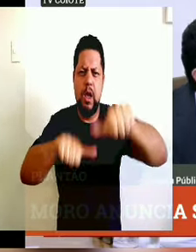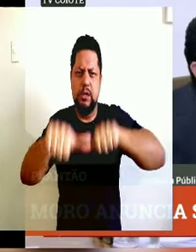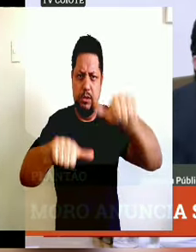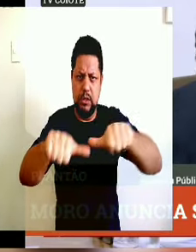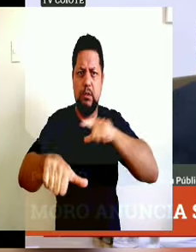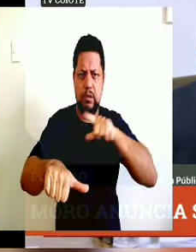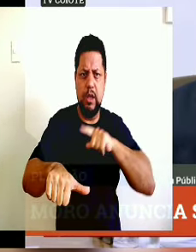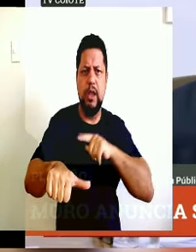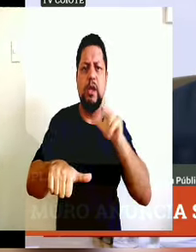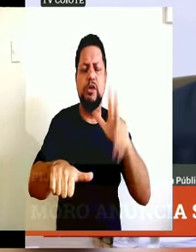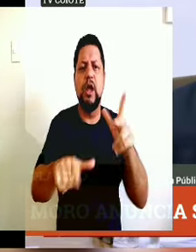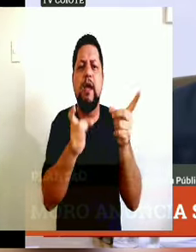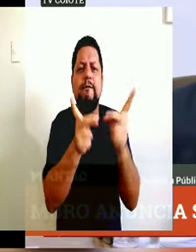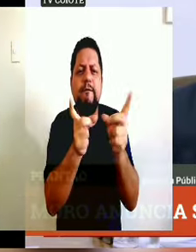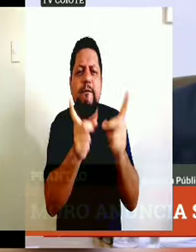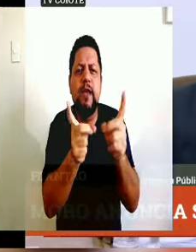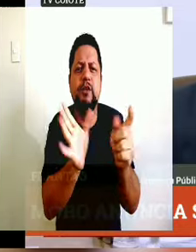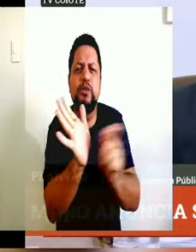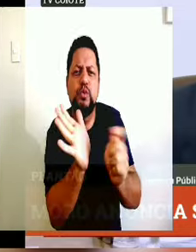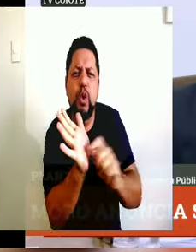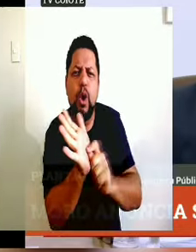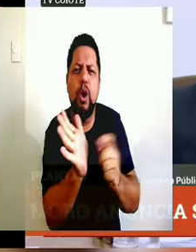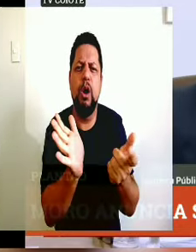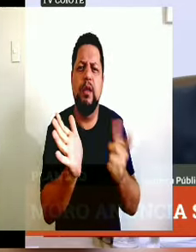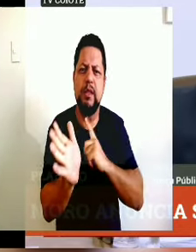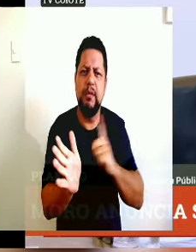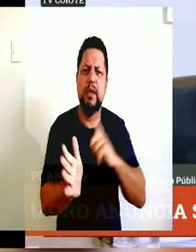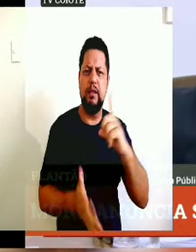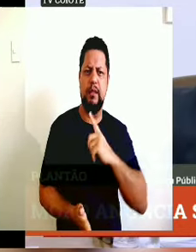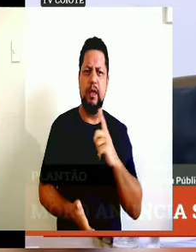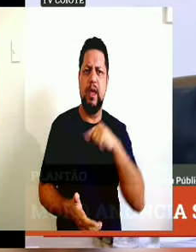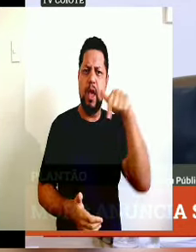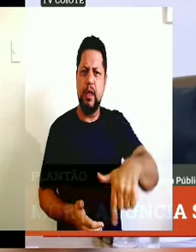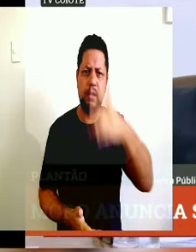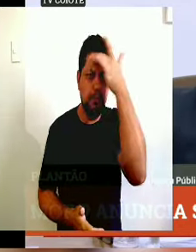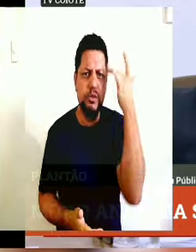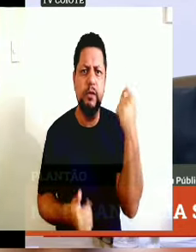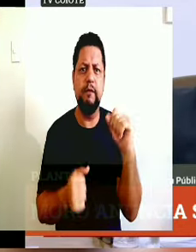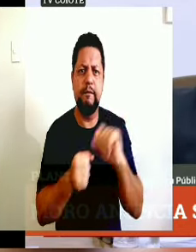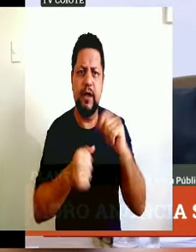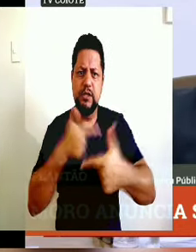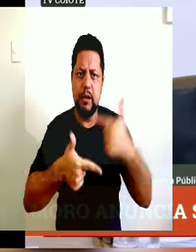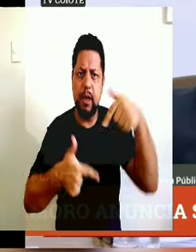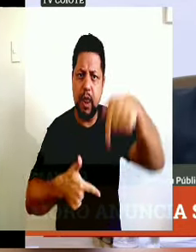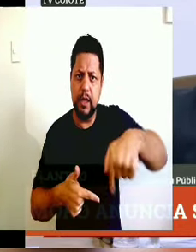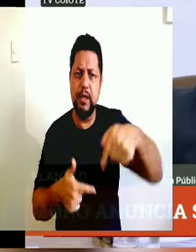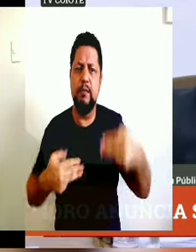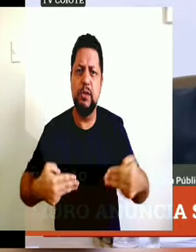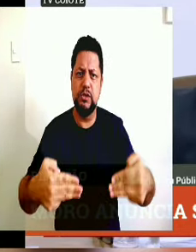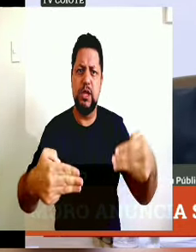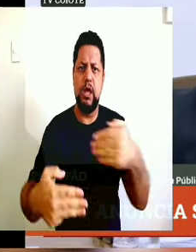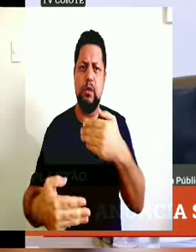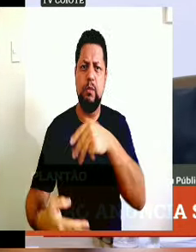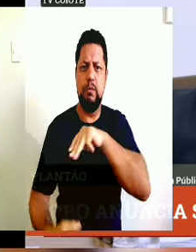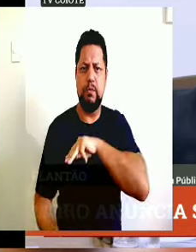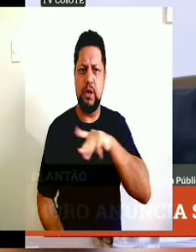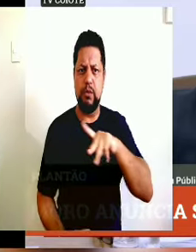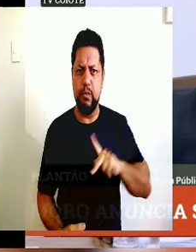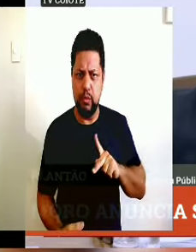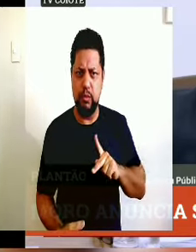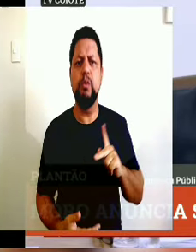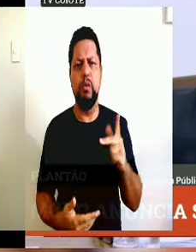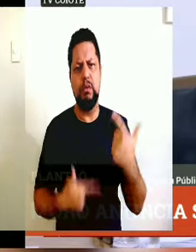de venda de drogas. O DPEM fez um trabalho também fantástico aqui no Ministério Público, também a Senad. Desculpe aqui um pouco